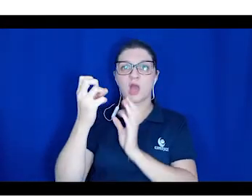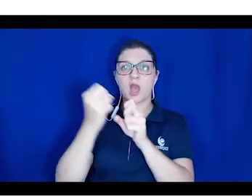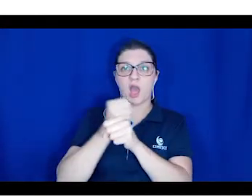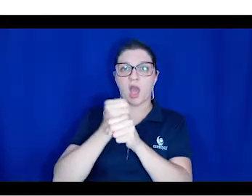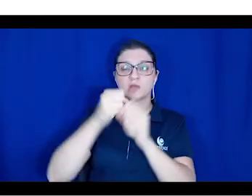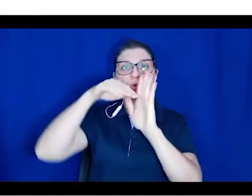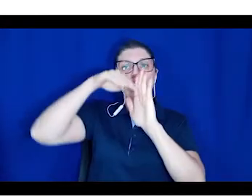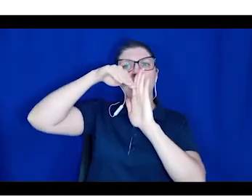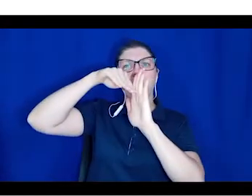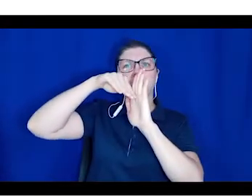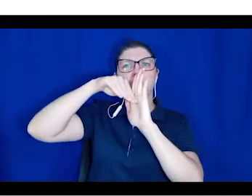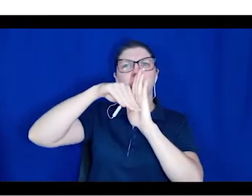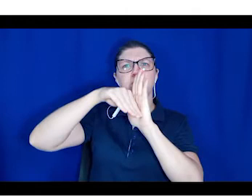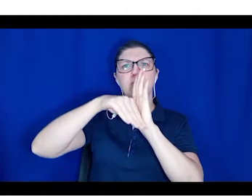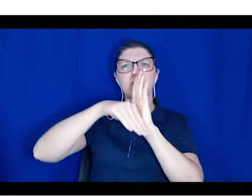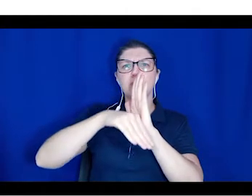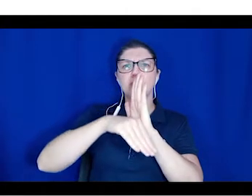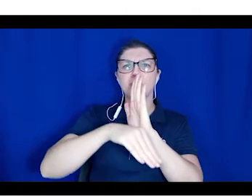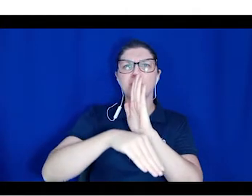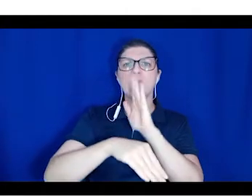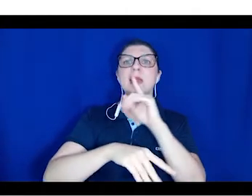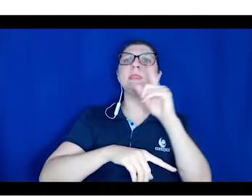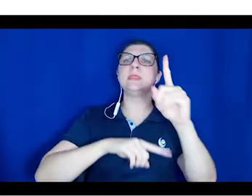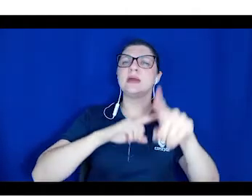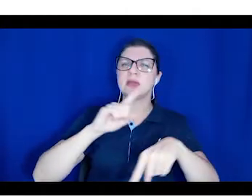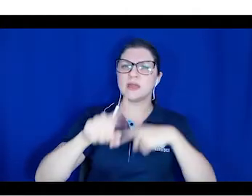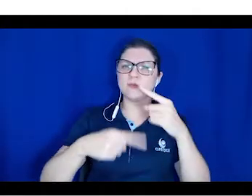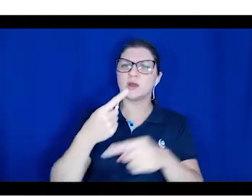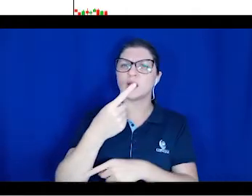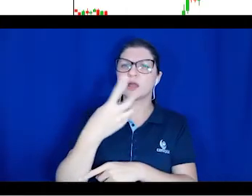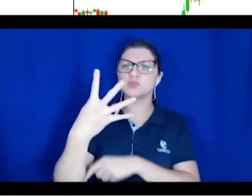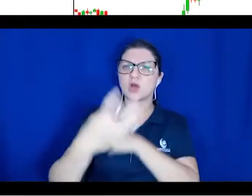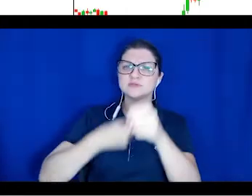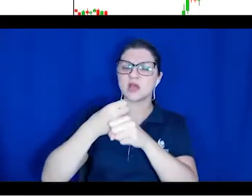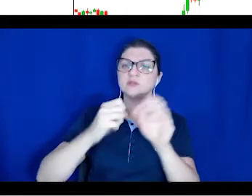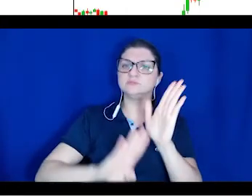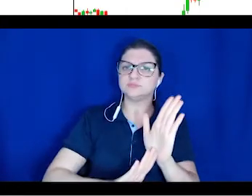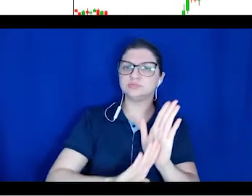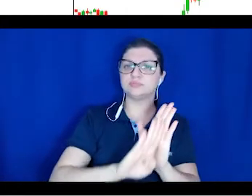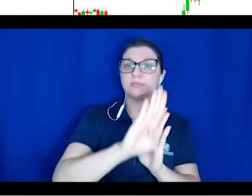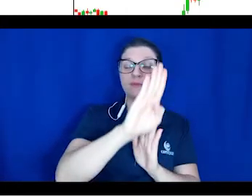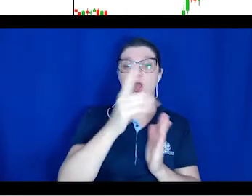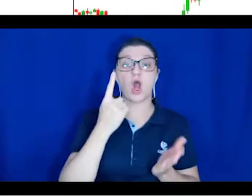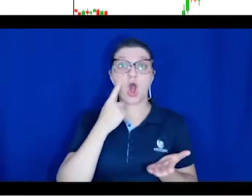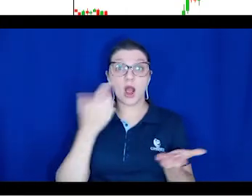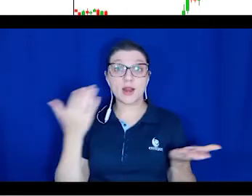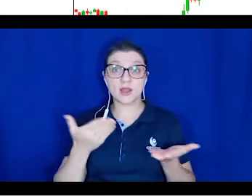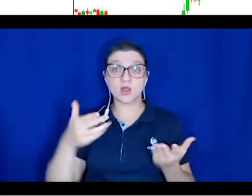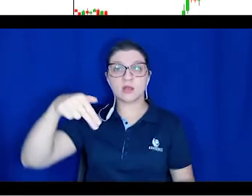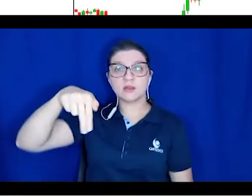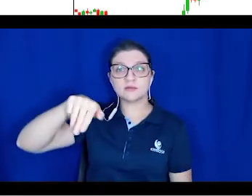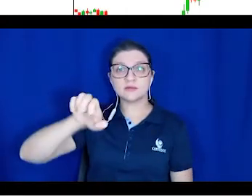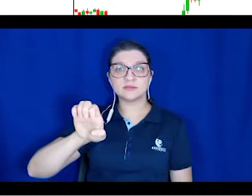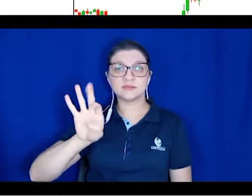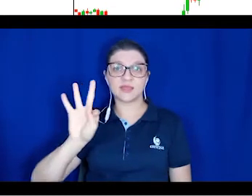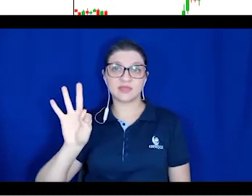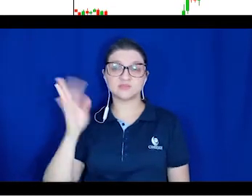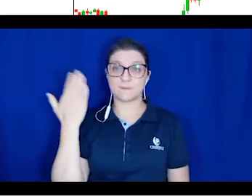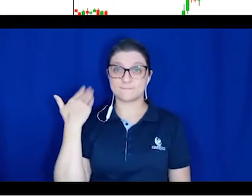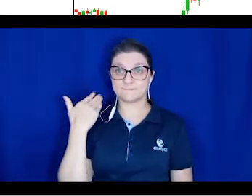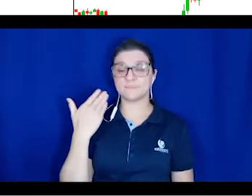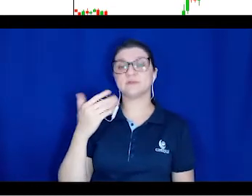positivas, ficou-se praticamente 14 anos caindo. Então, olha as ações da NET. Então, nós temos uma ação que valia cerca